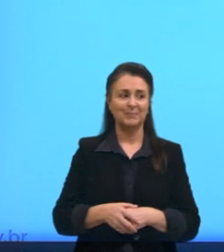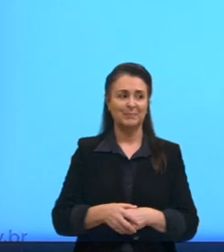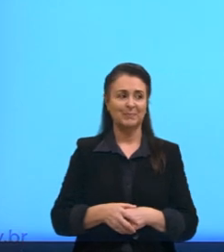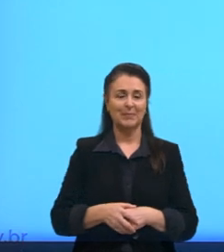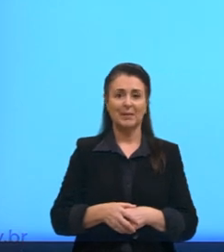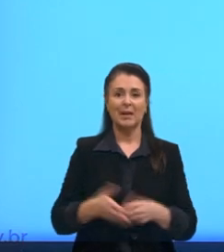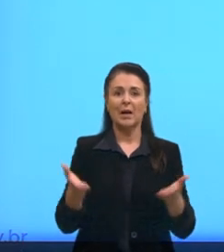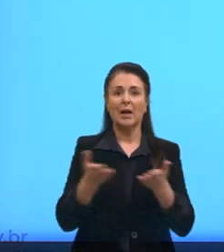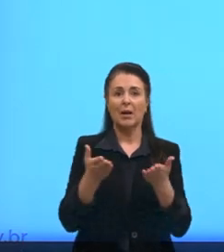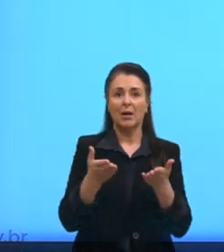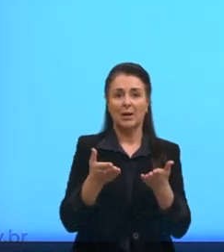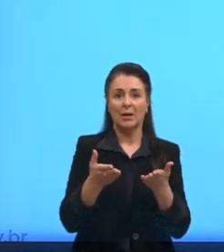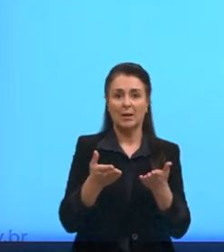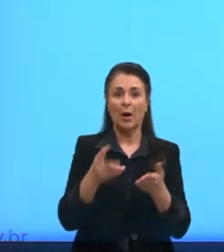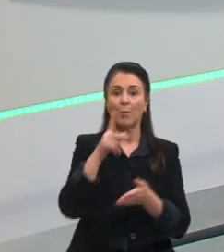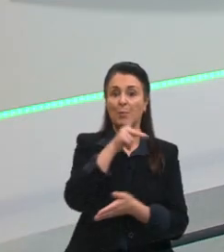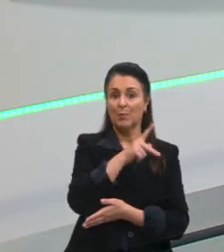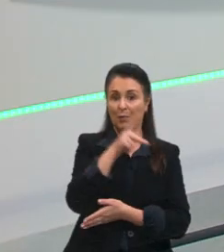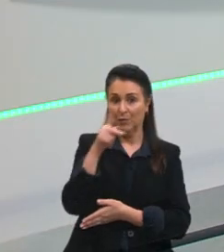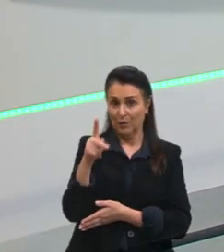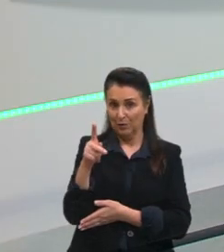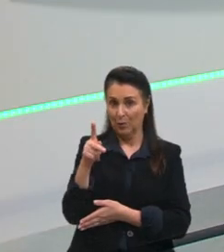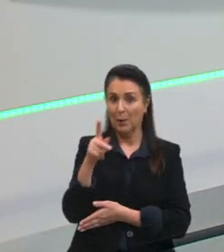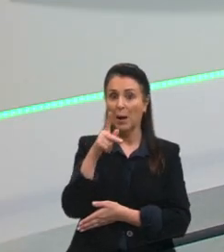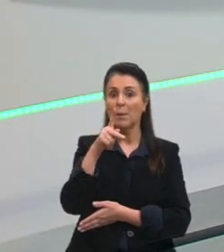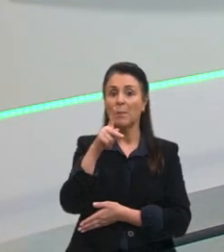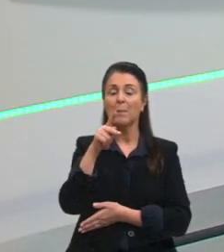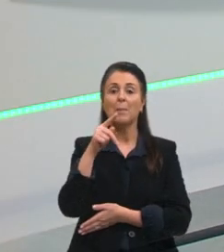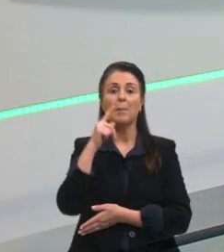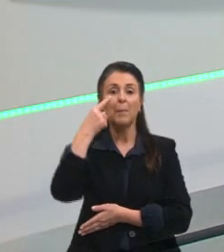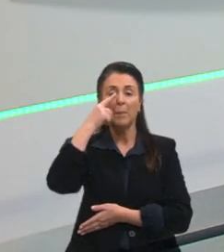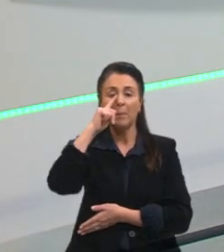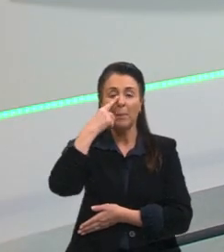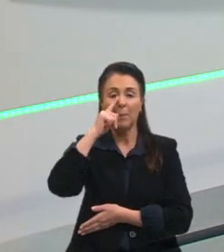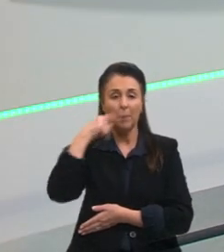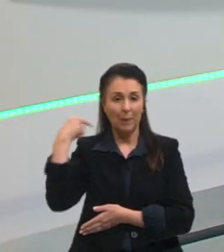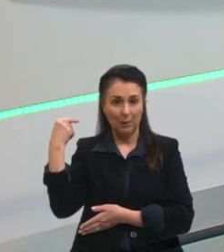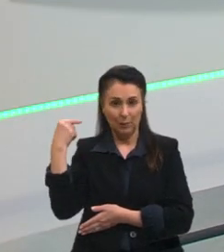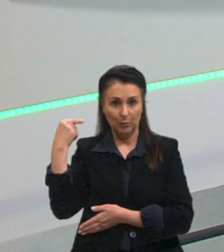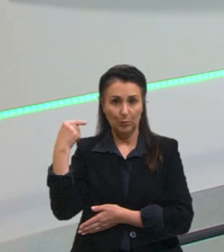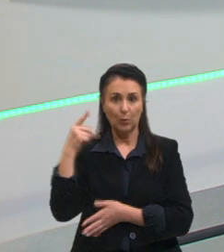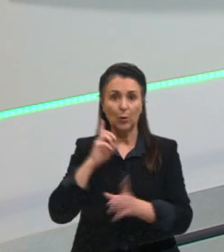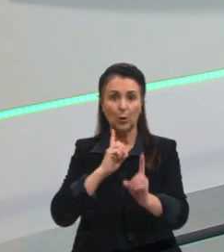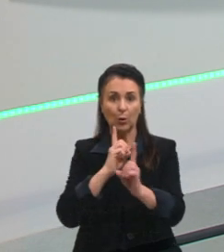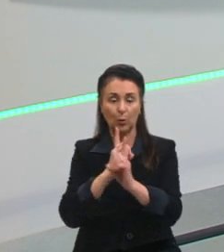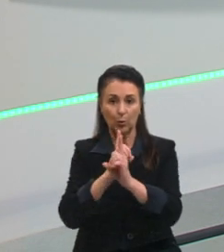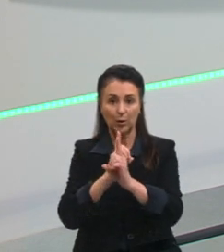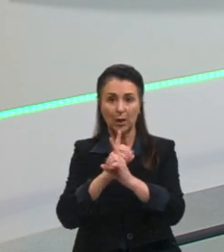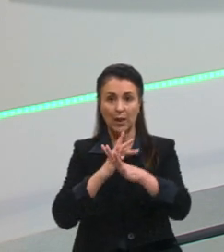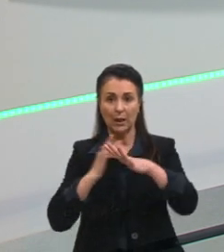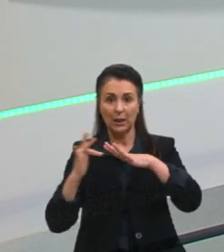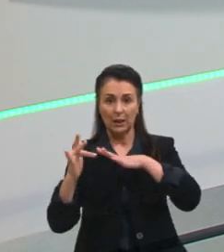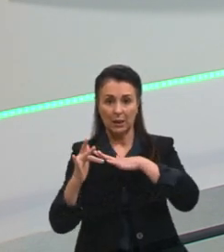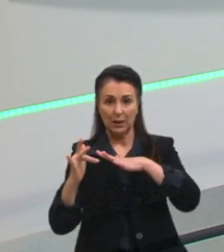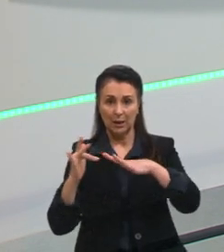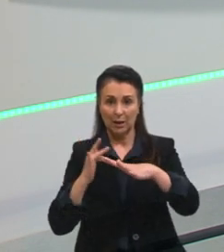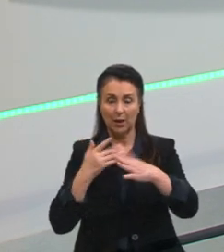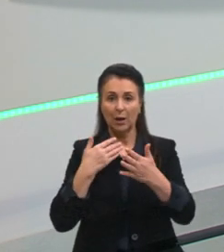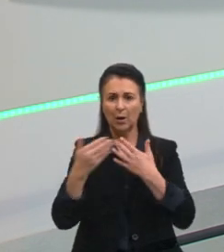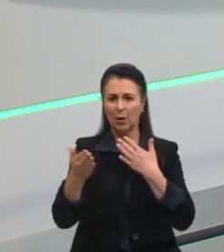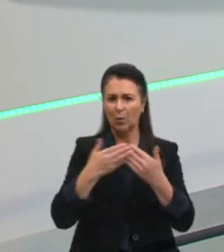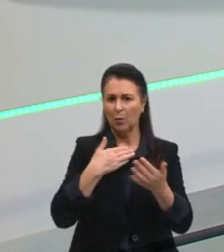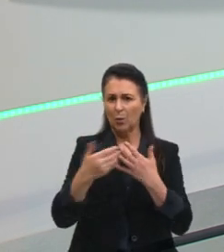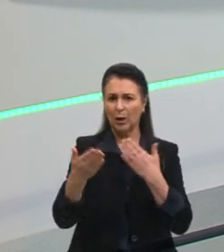teacher Paulo vocês me encontram nas redes sociais Ok teacher Paulo qualquer